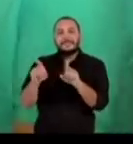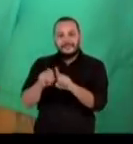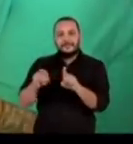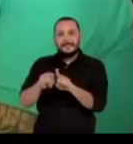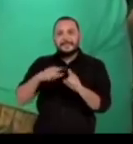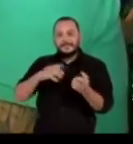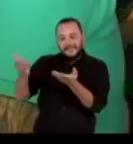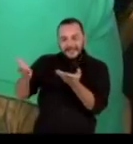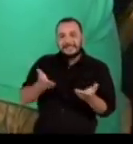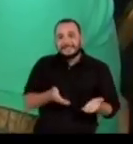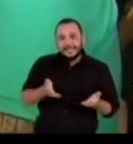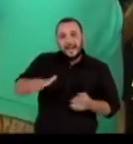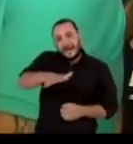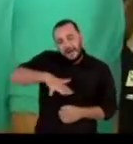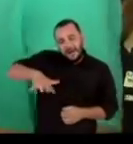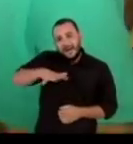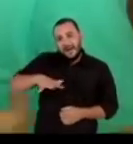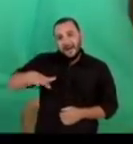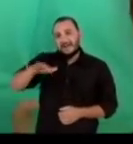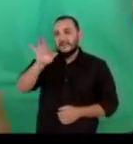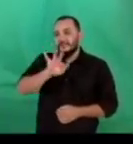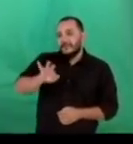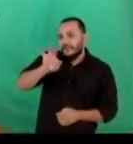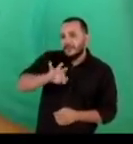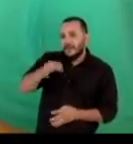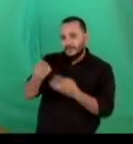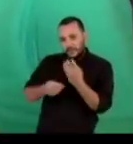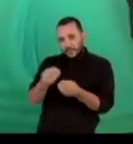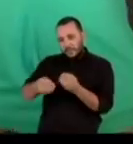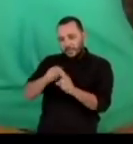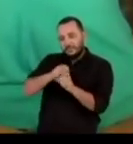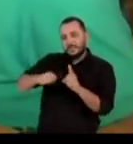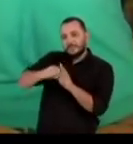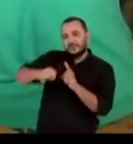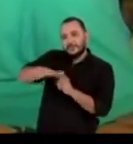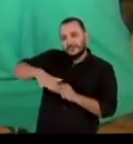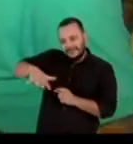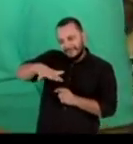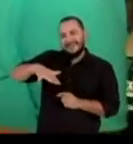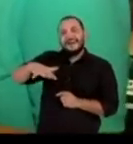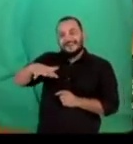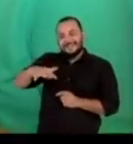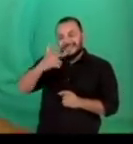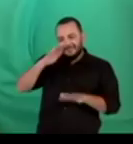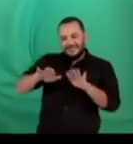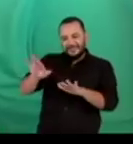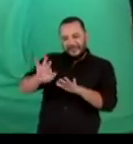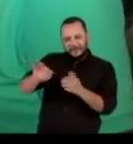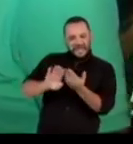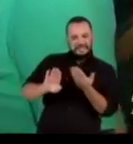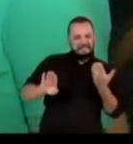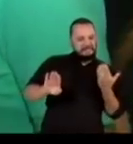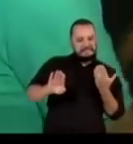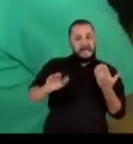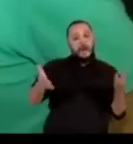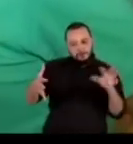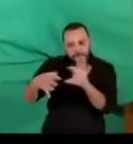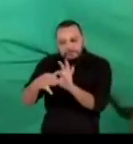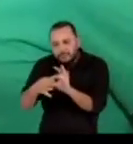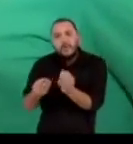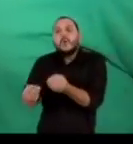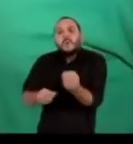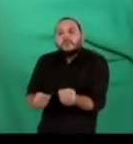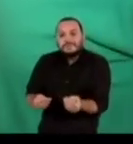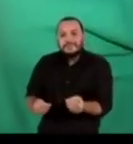para o mundo acadêmico um pouco do que a sociedade civil, esse distanciamento que muita gente imagina, né, Mônica? Muito boa tarde.